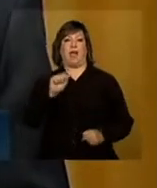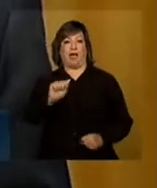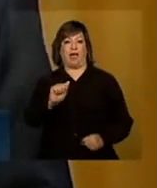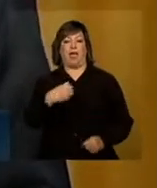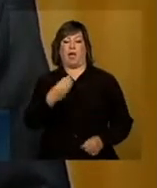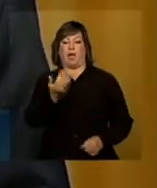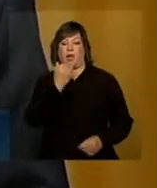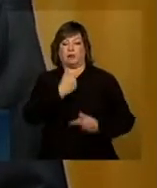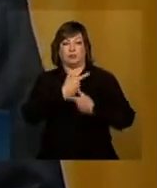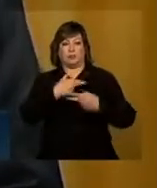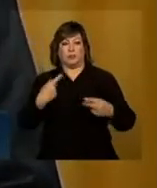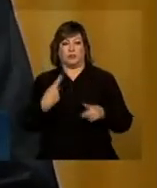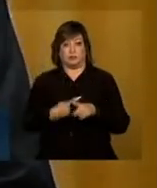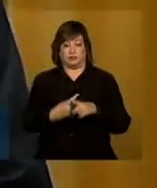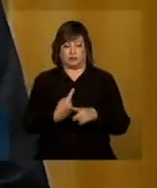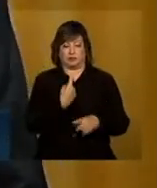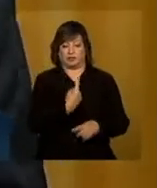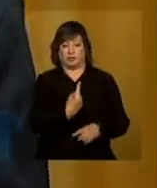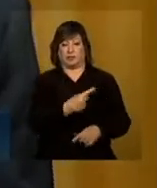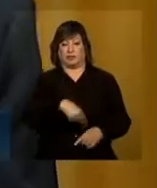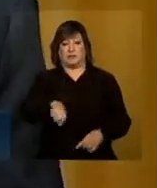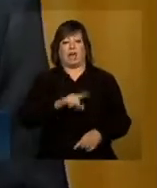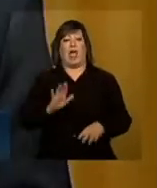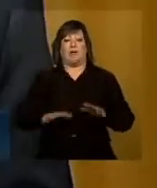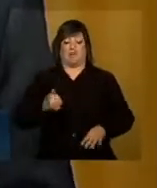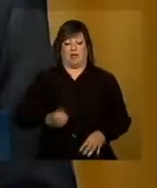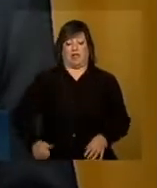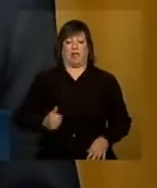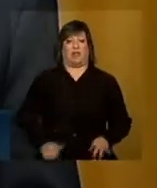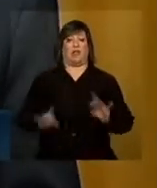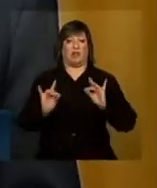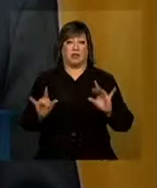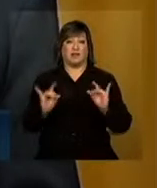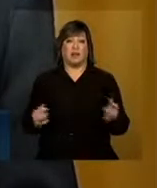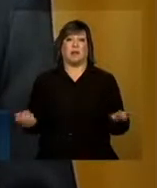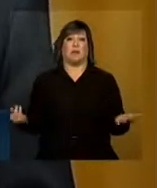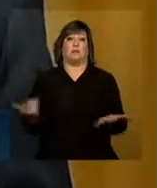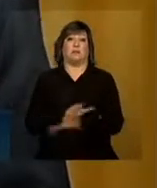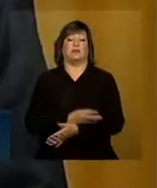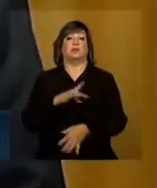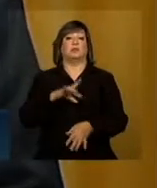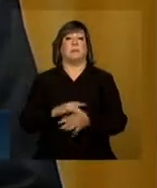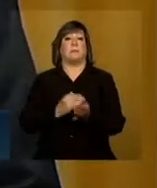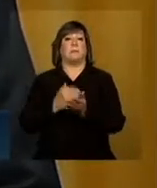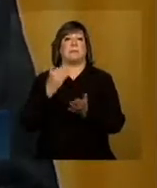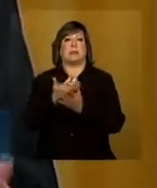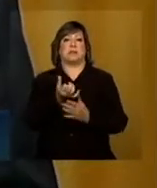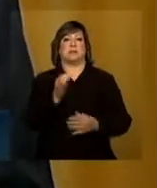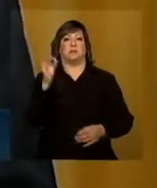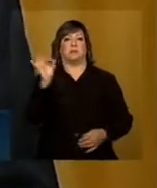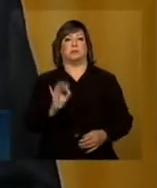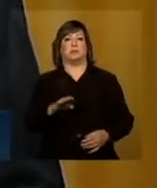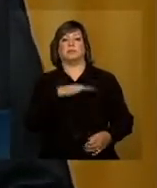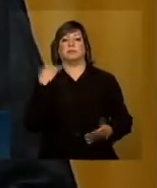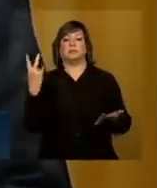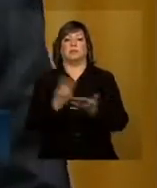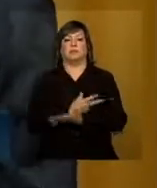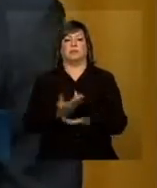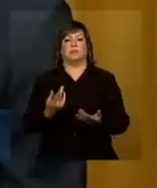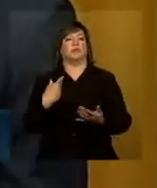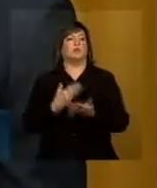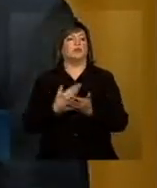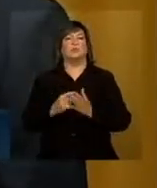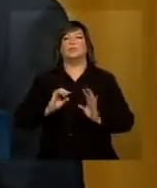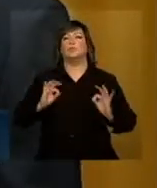sozinhas, no caso das causas por diarreia, pode aumentar a velocidade de redução em mais de 60%, conforme estudos do